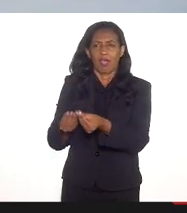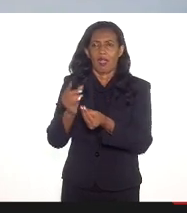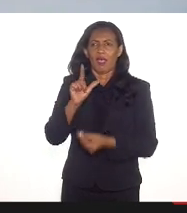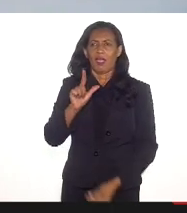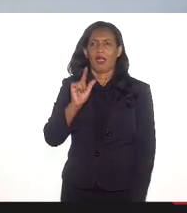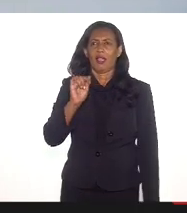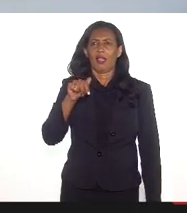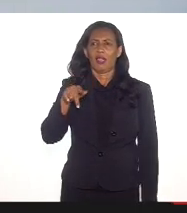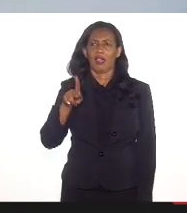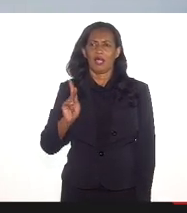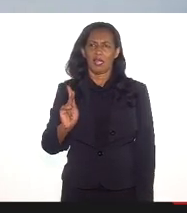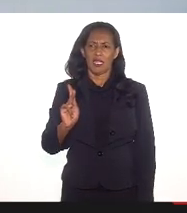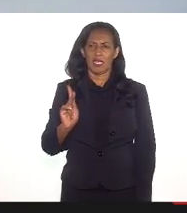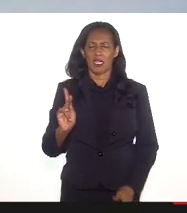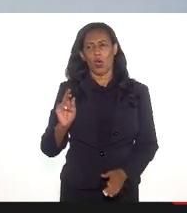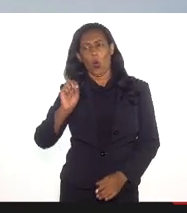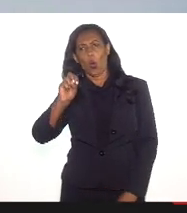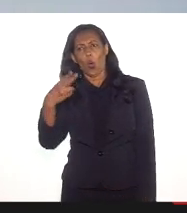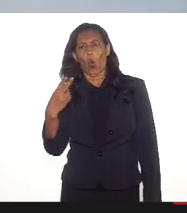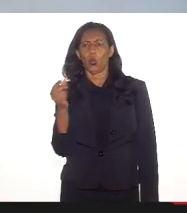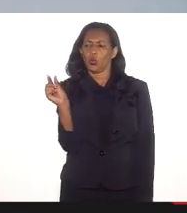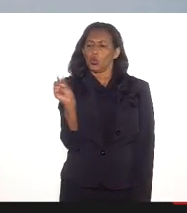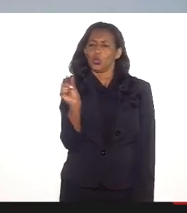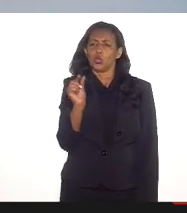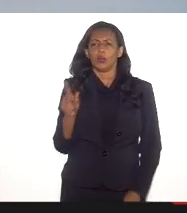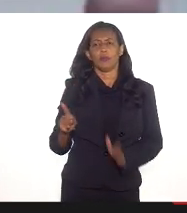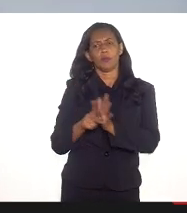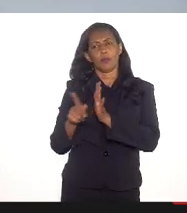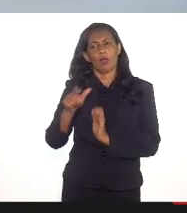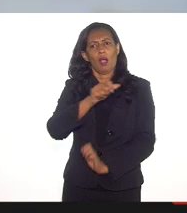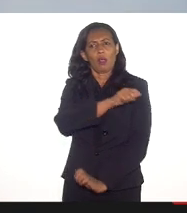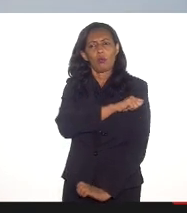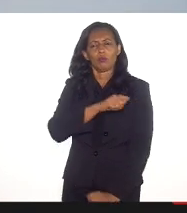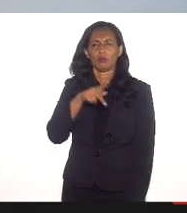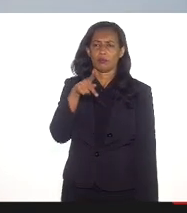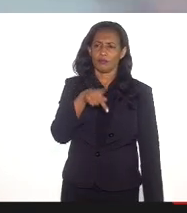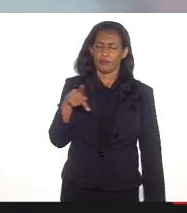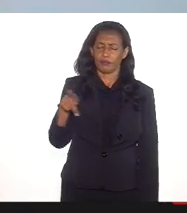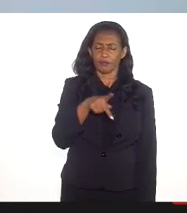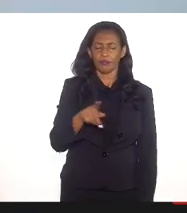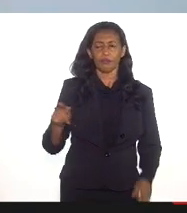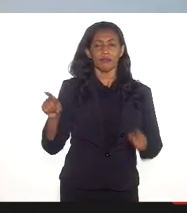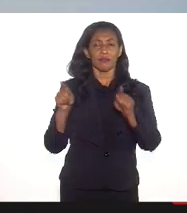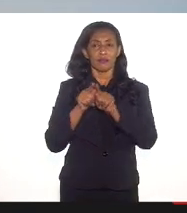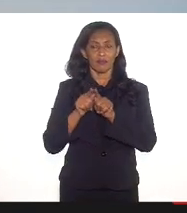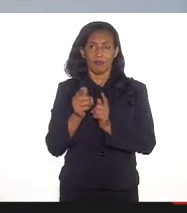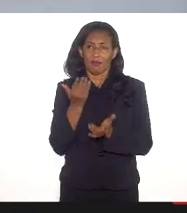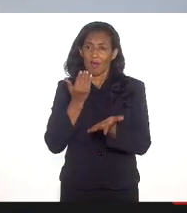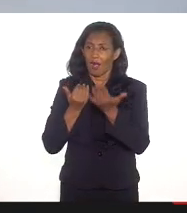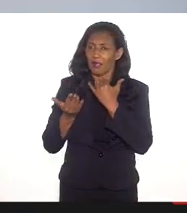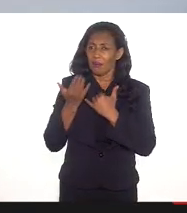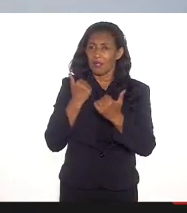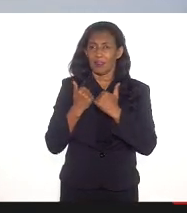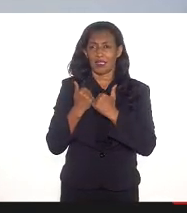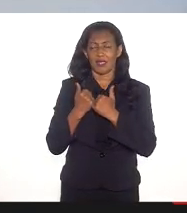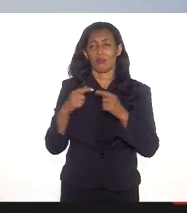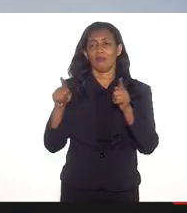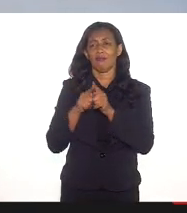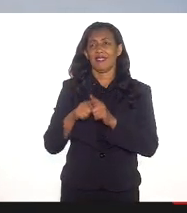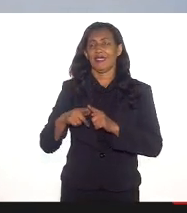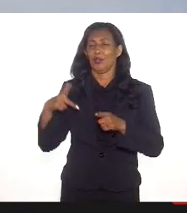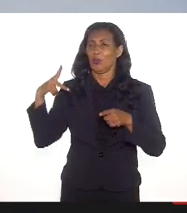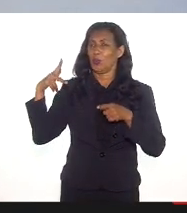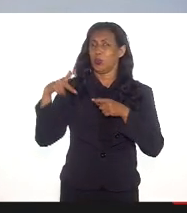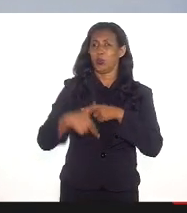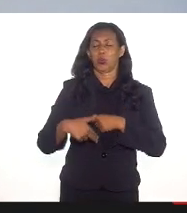link compartilhado, ou chip, para os alunos e professores. E a questão também da alimentação dos estudantes, que foi interrompido,